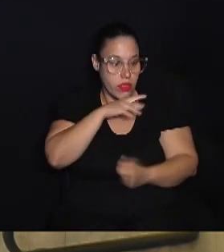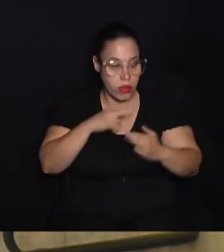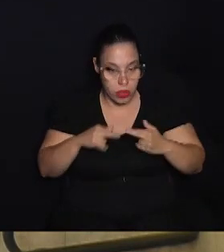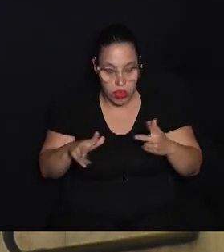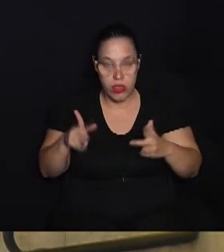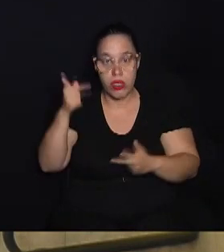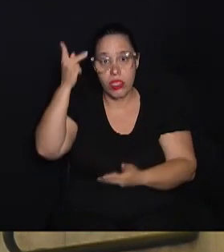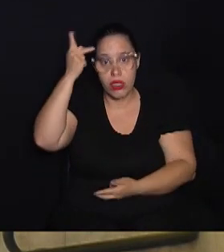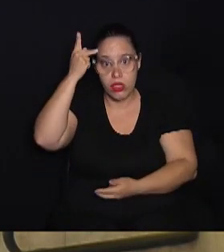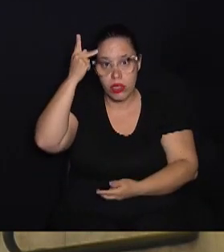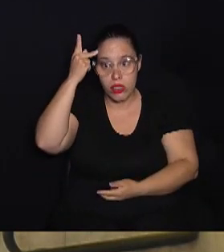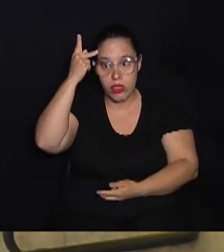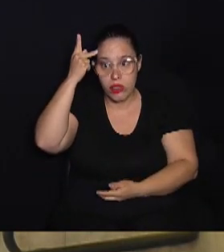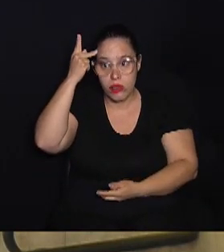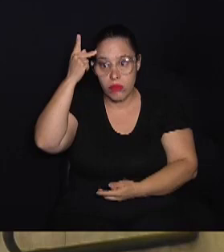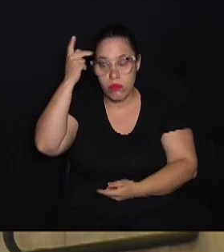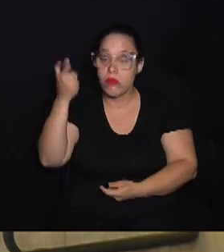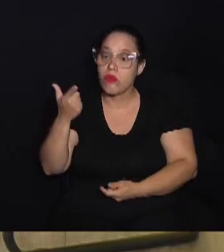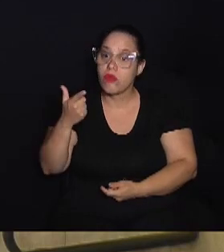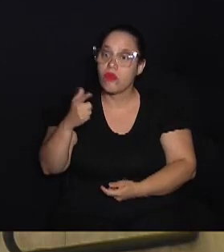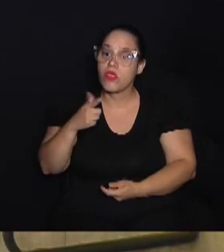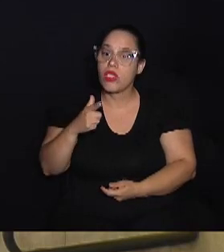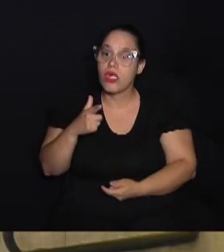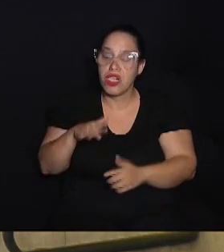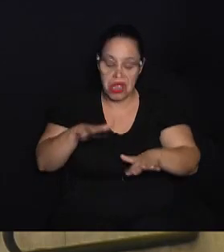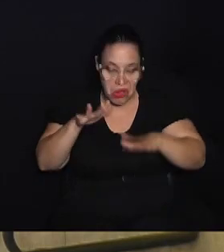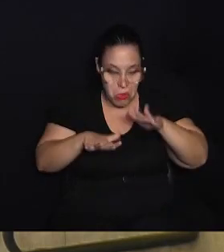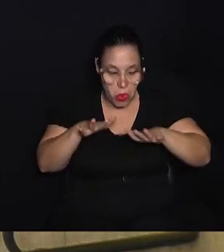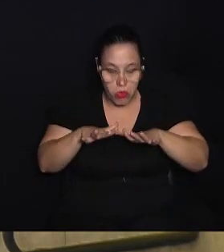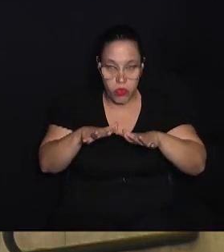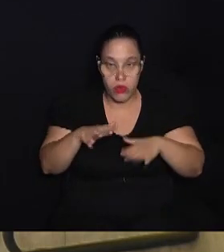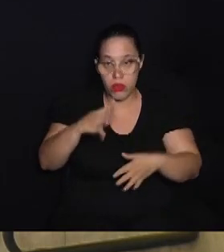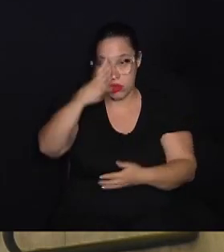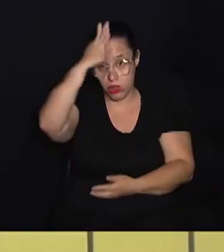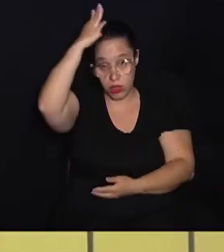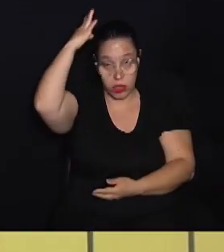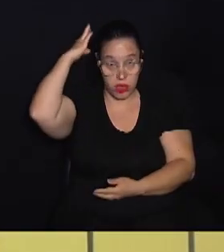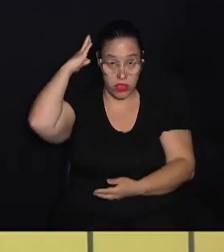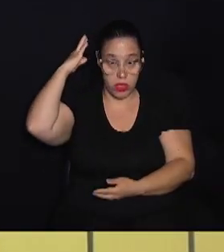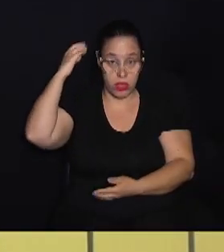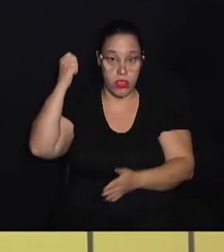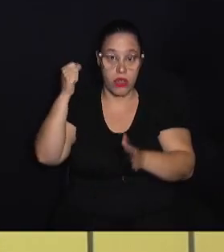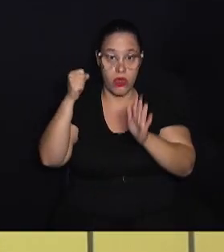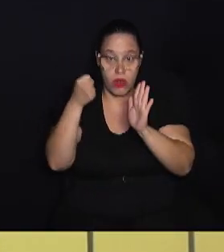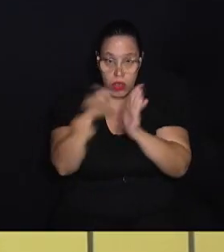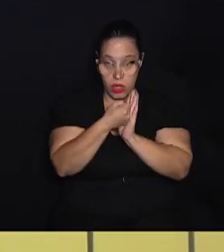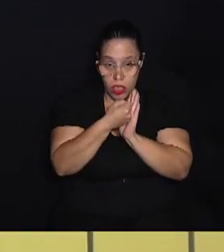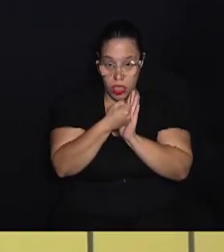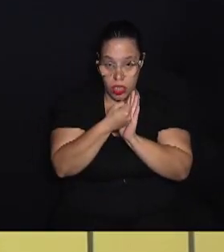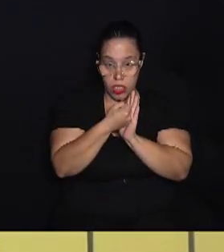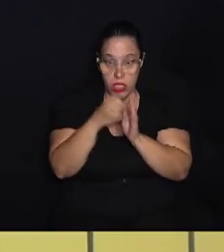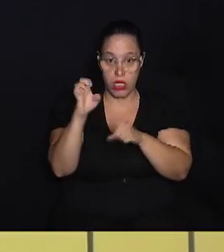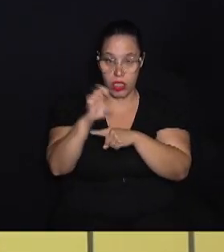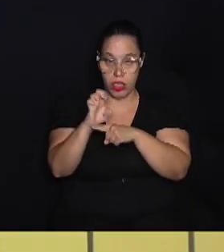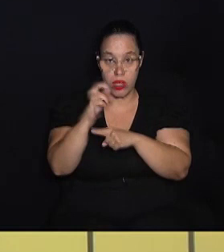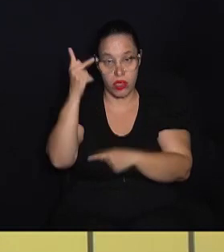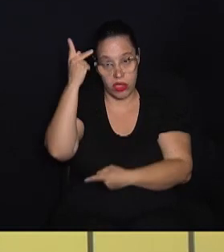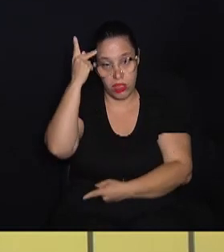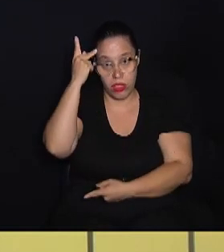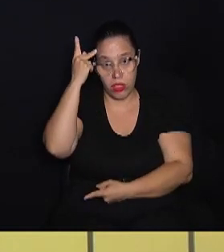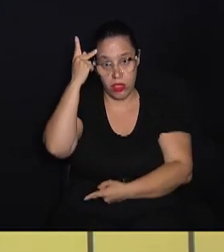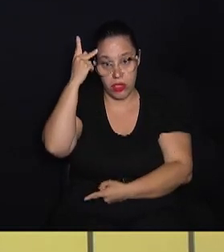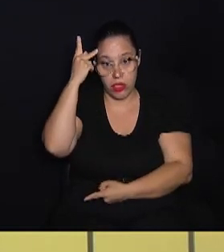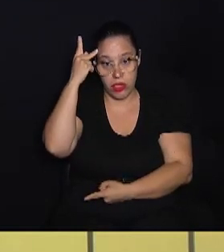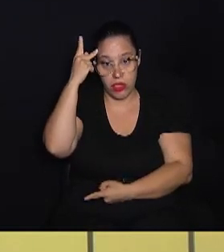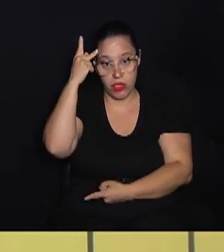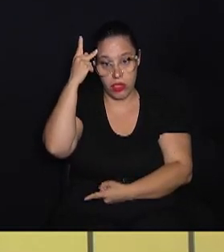São Paulo já existe esse movimento ou ainda não? No Corpo de Bombeiros, por um decreto estadual aqui no estado de São Paulo,